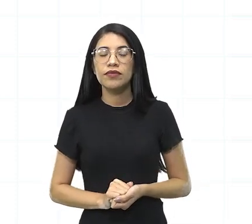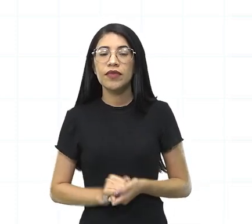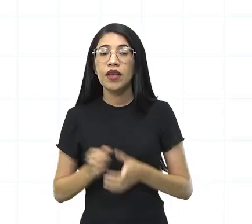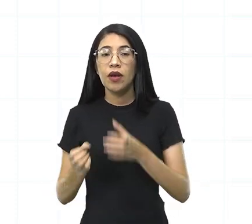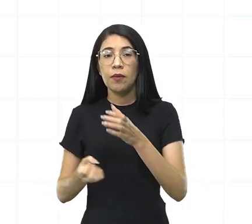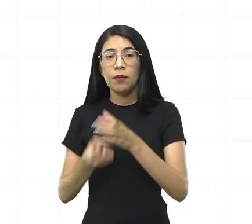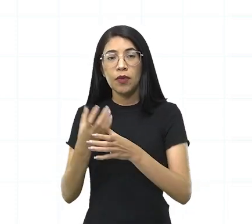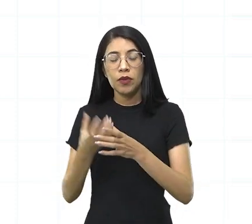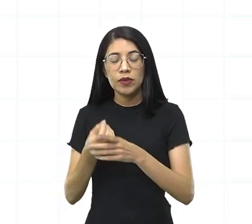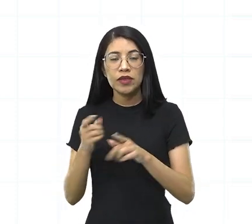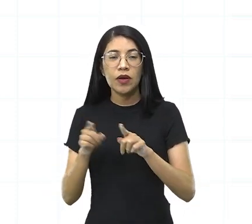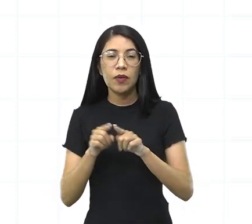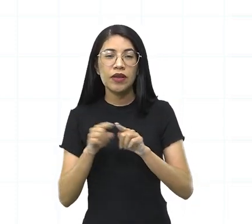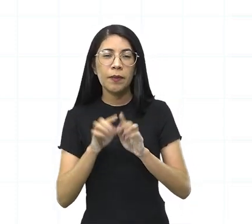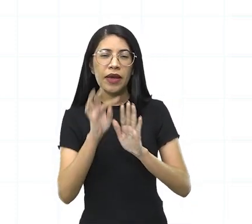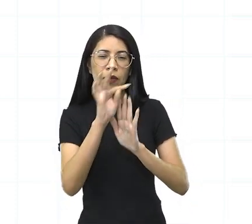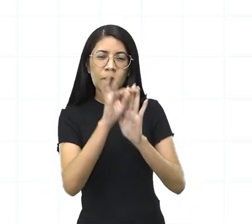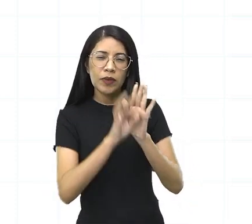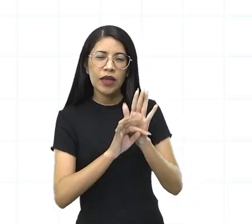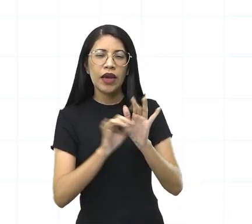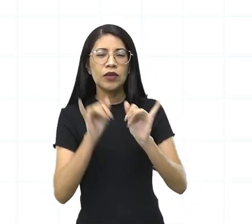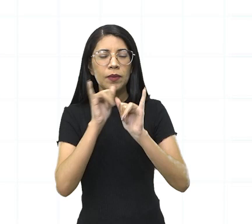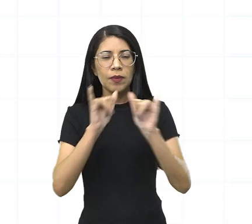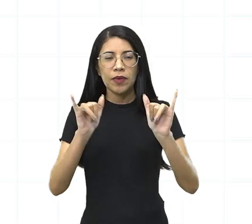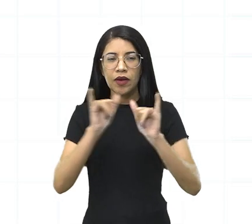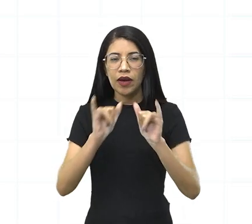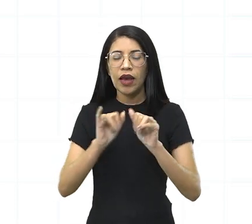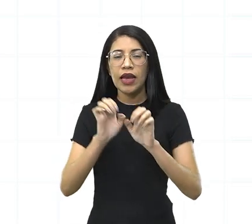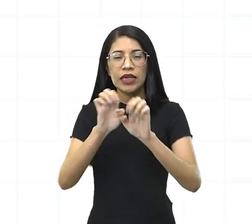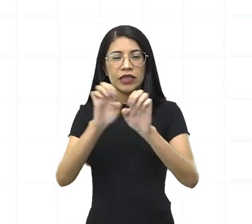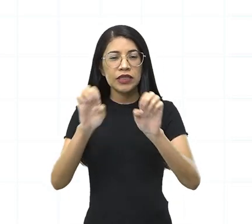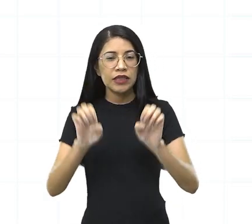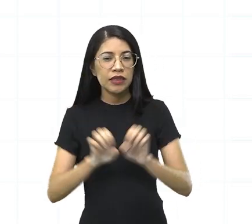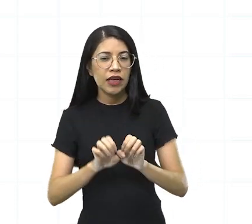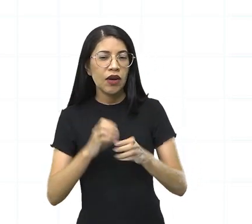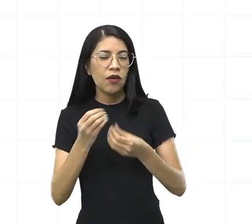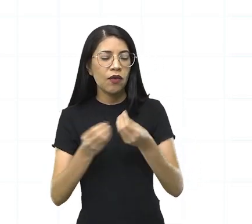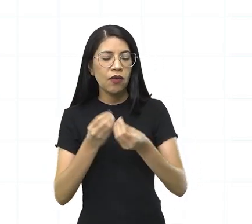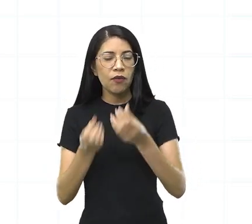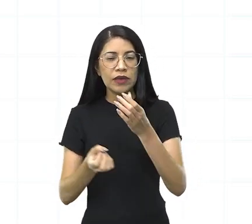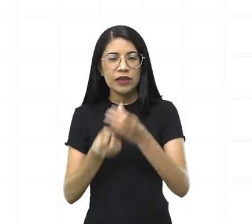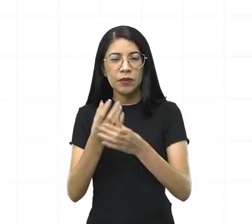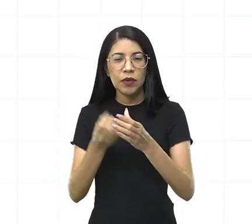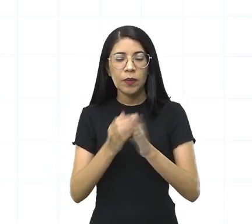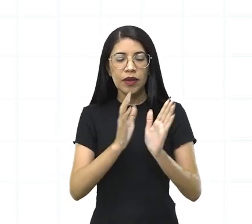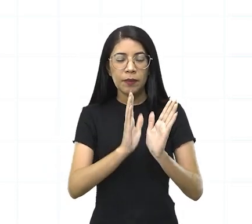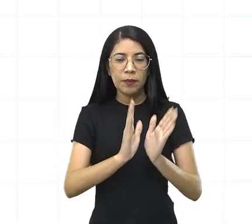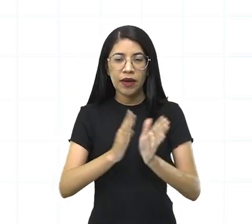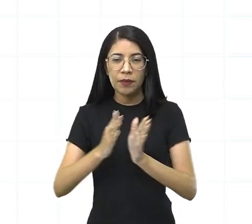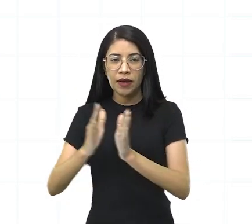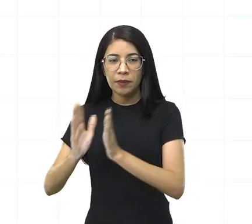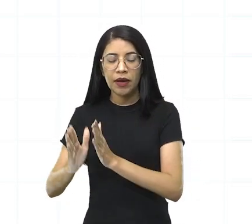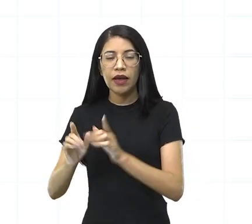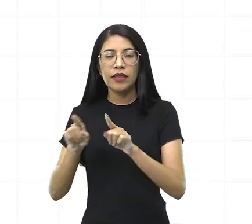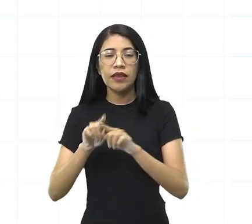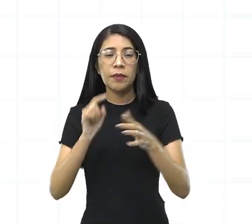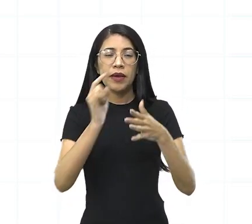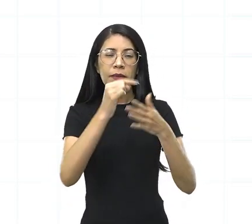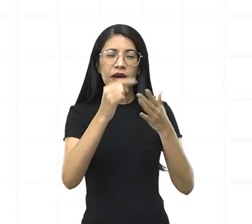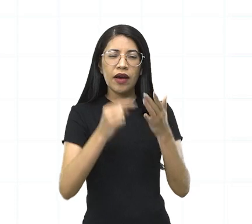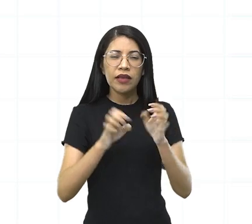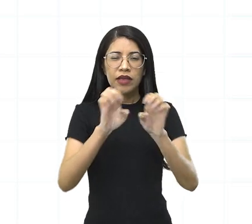temos produção, revisão e edição de textos publicitários, esquema do texto a ser produzido, parte a parte,